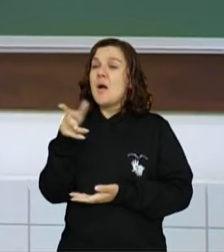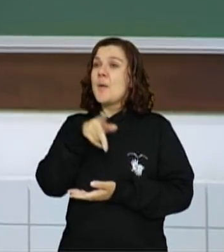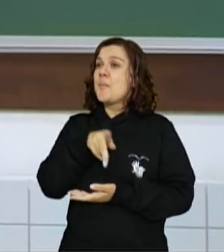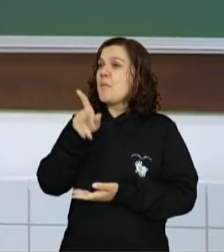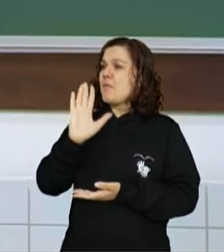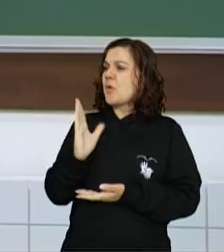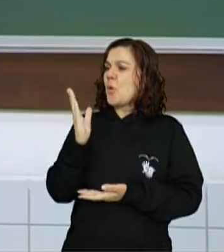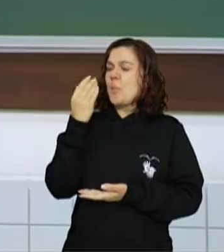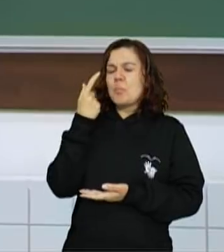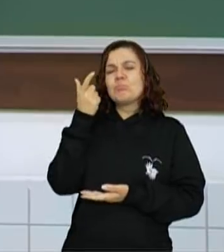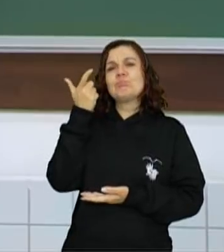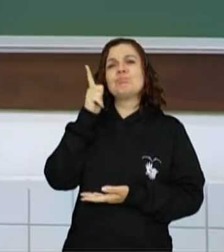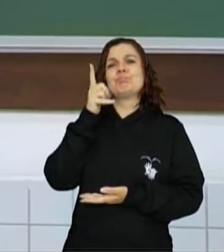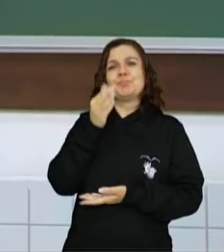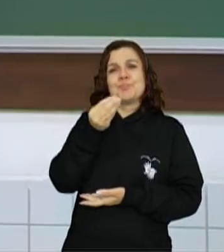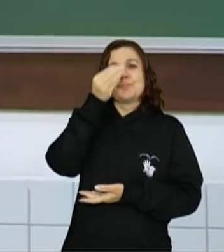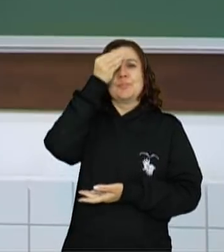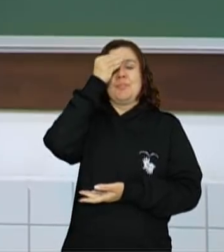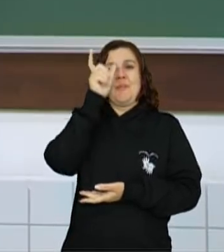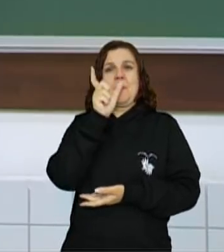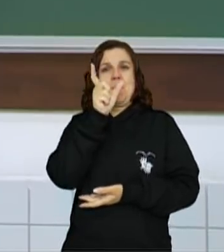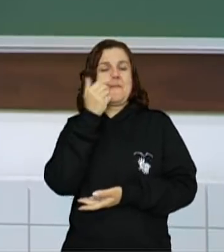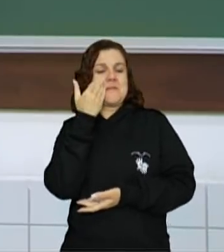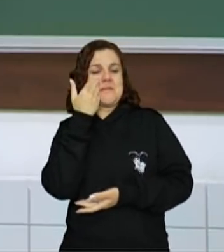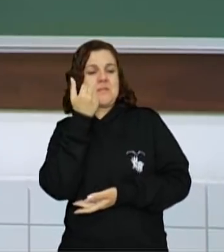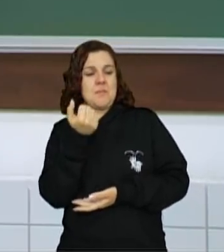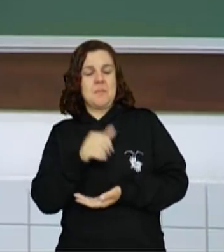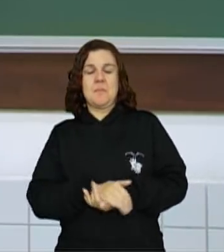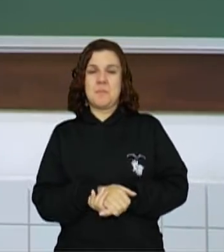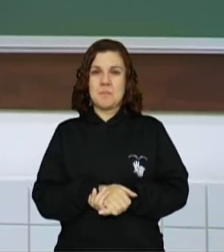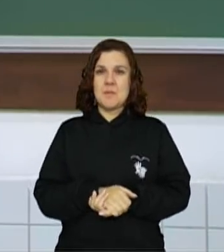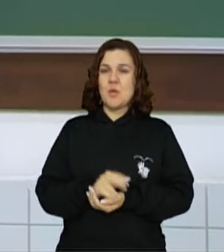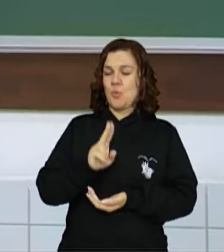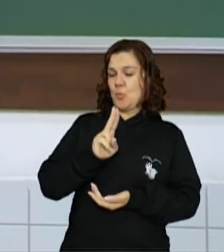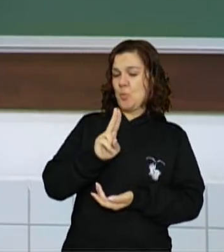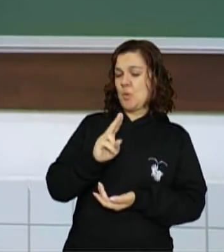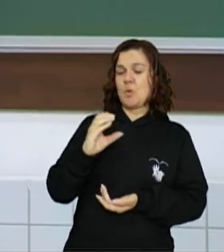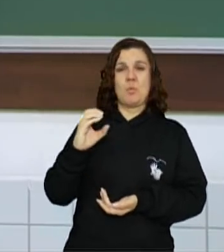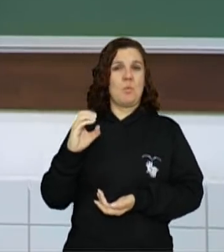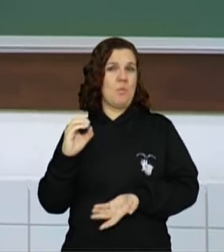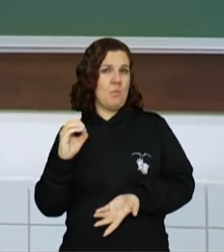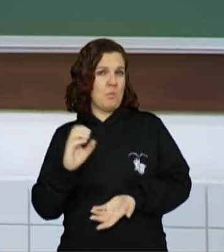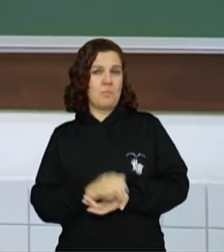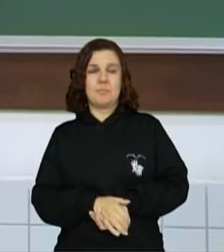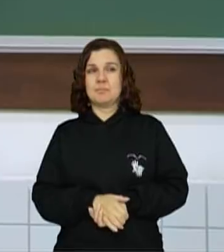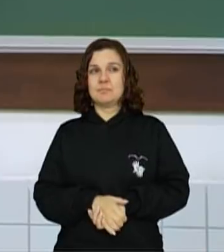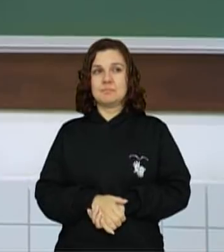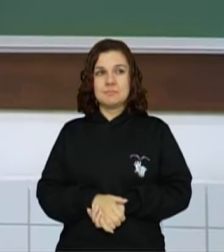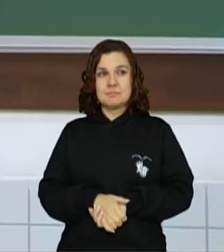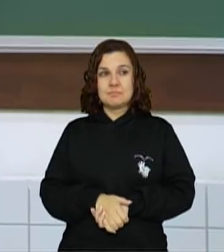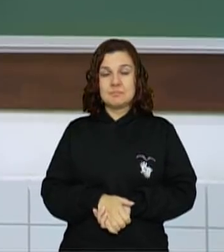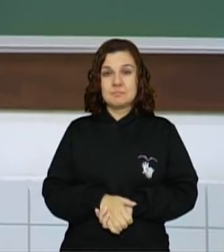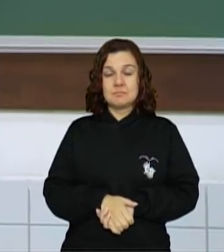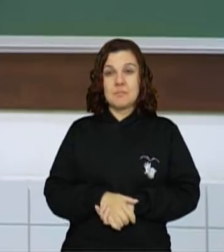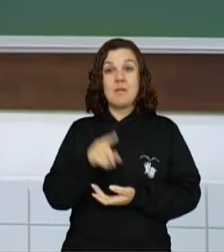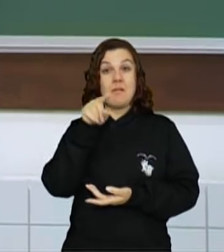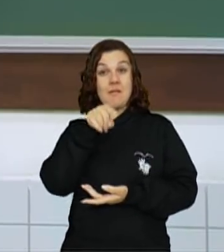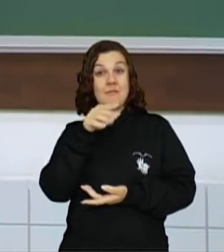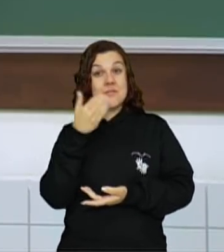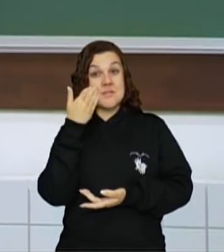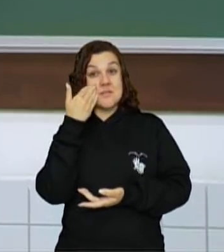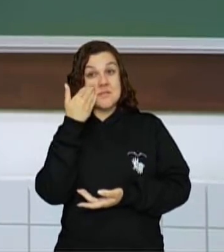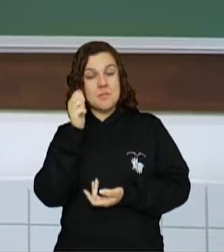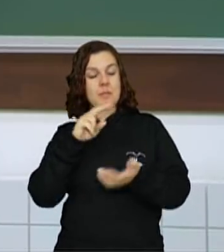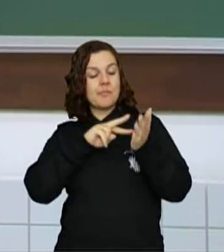como que eu consigo guardar e saber se é com u ou se é com o? É você sabendo